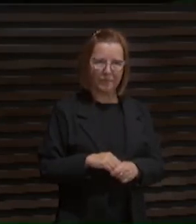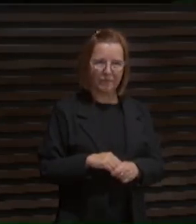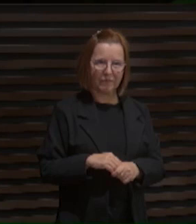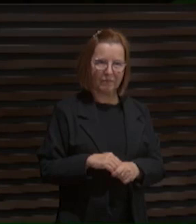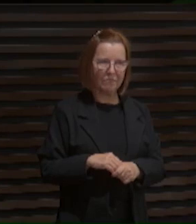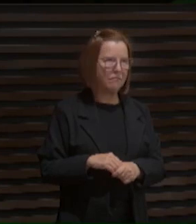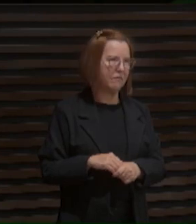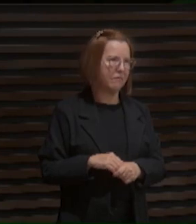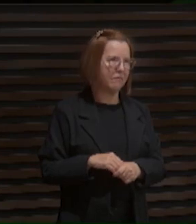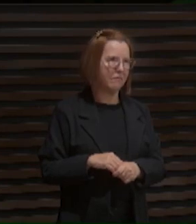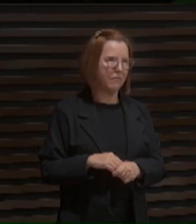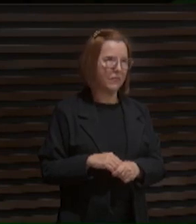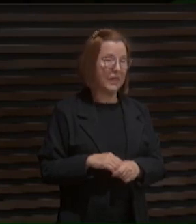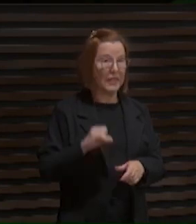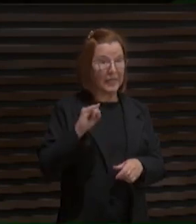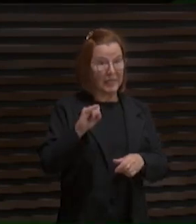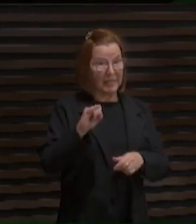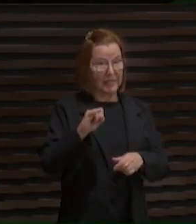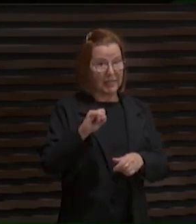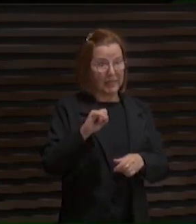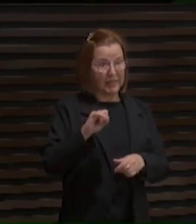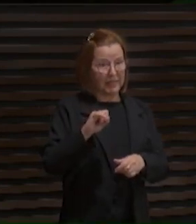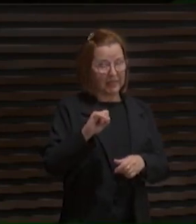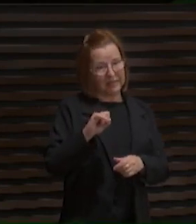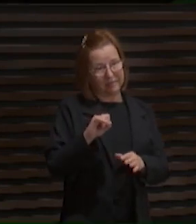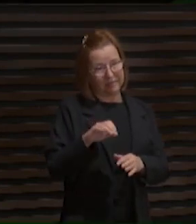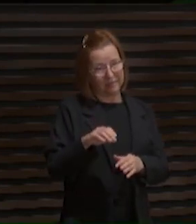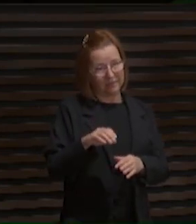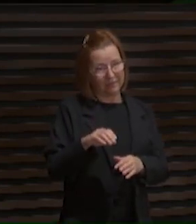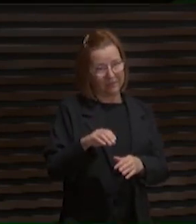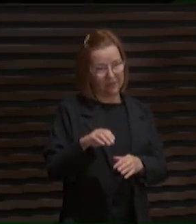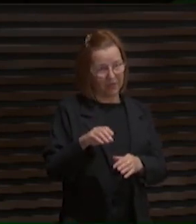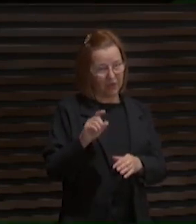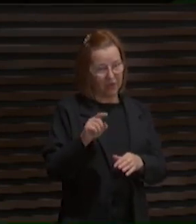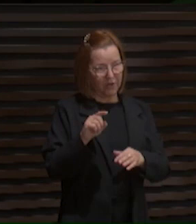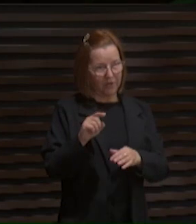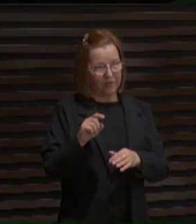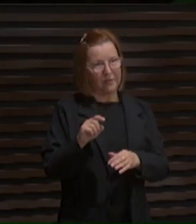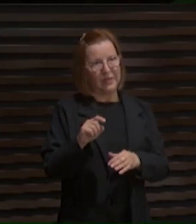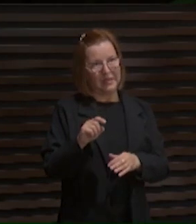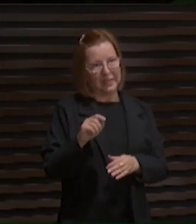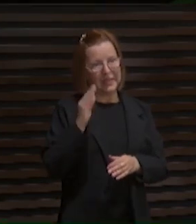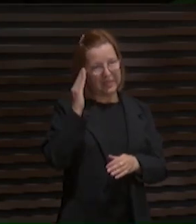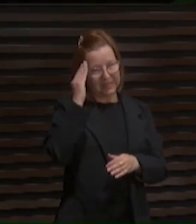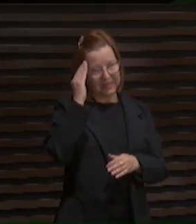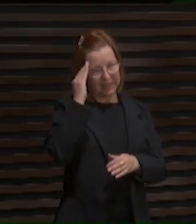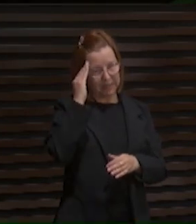Já ouviram alguém virar para você e falar assim: o espírito está pronto, mas a carne é fraca? Quem falou